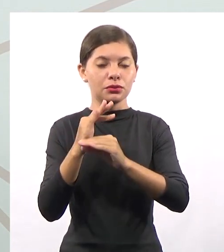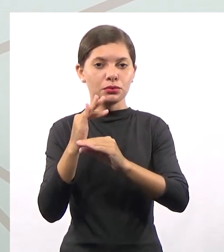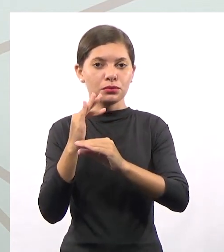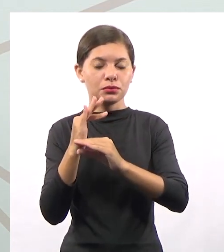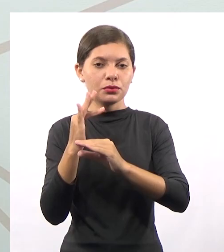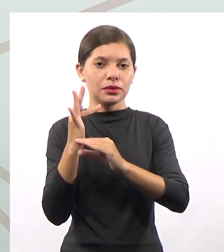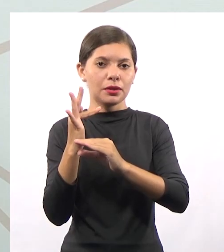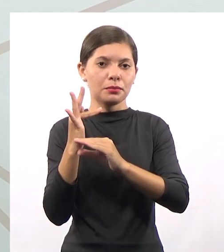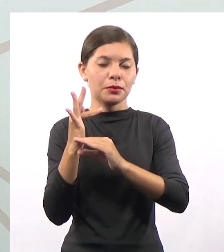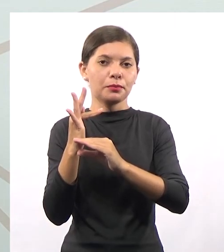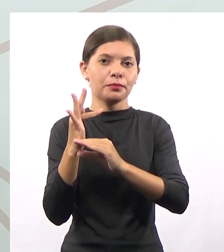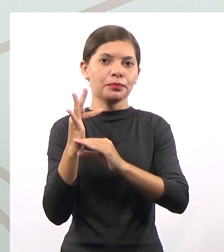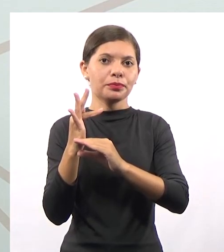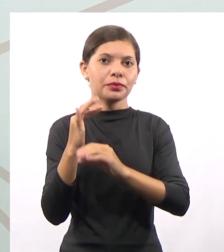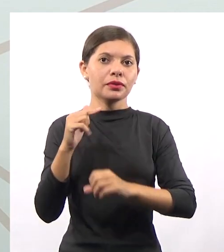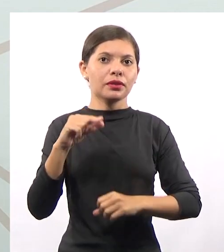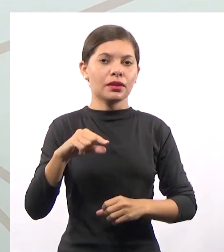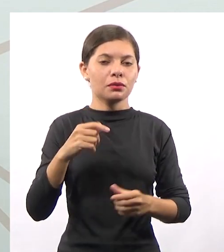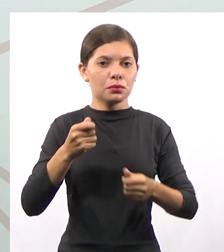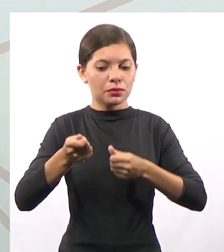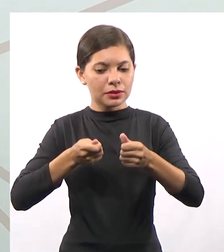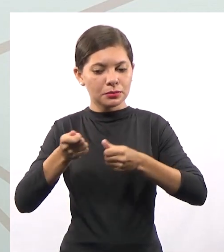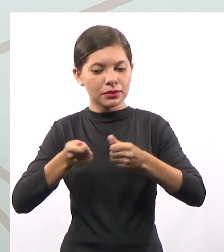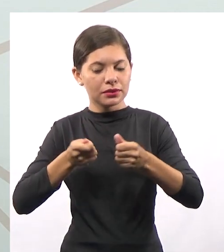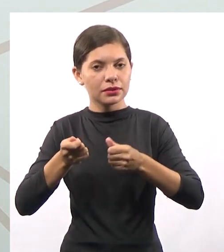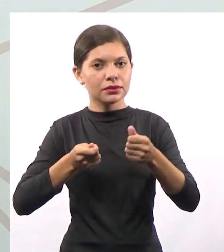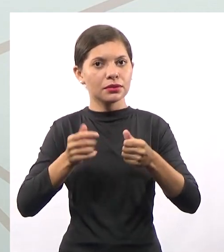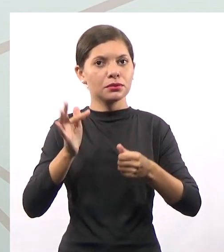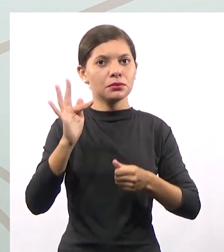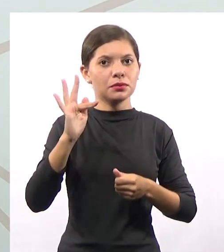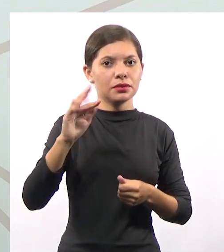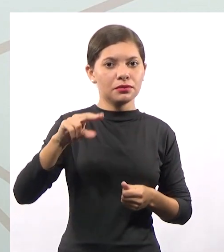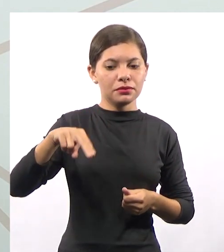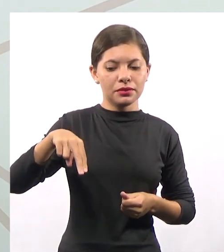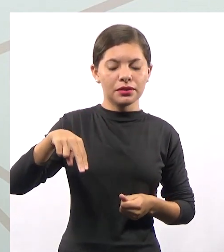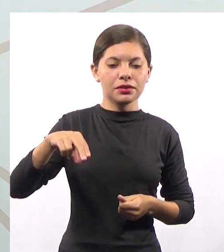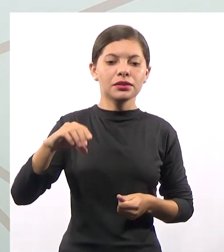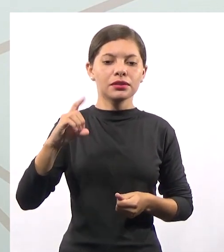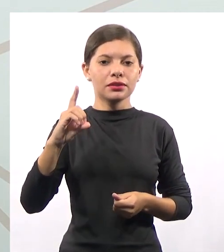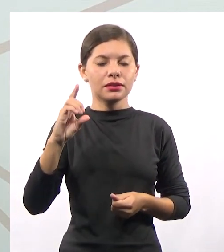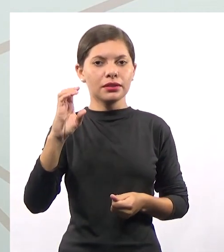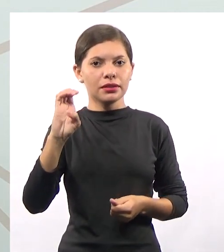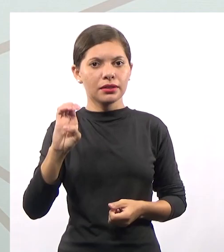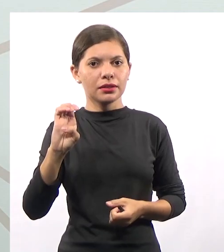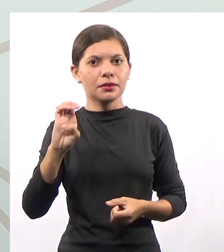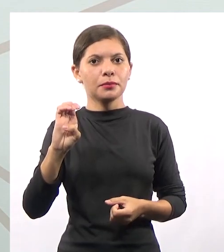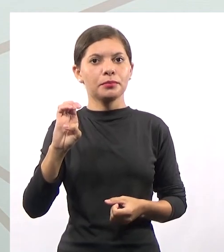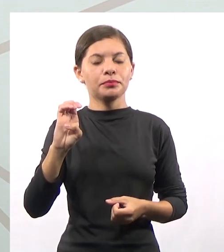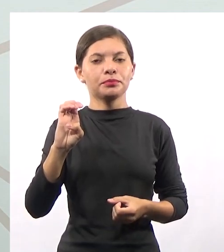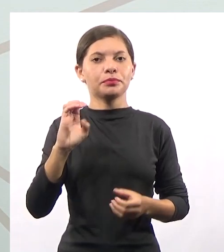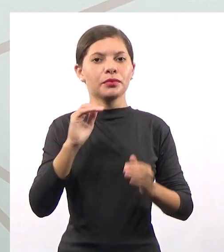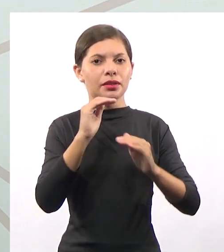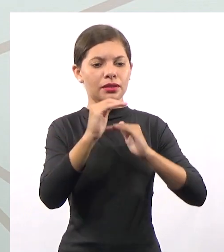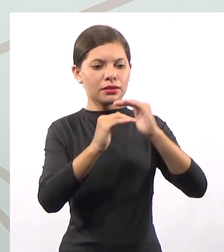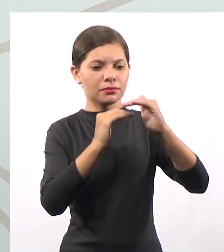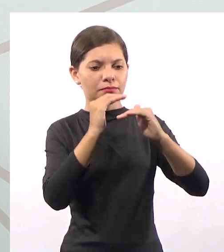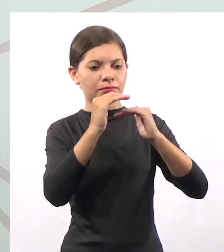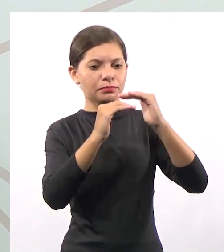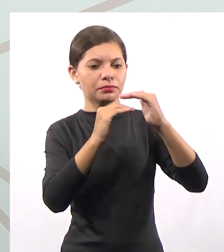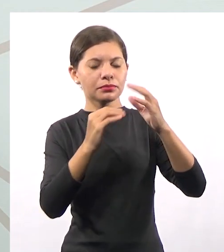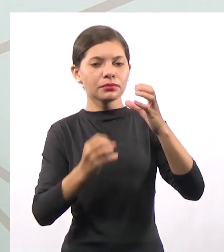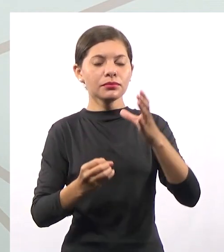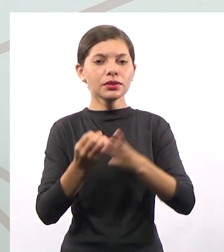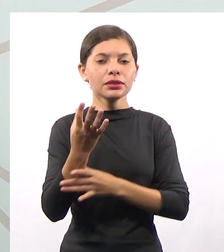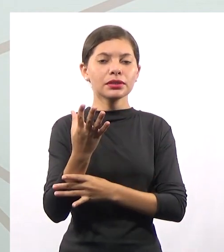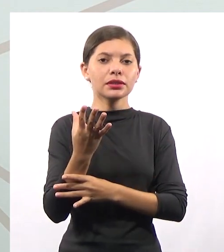Fundeb, e com a administração do FNDE, esses protocolos todos